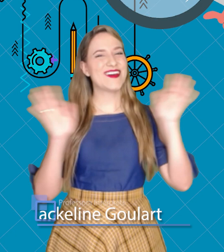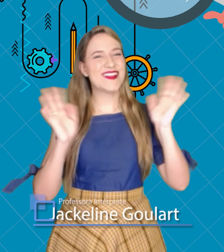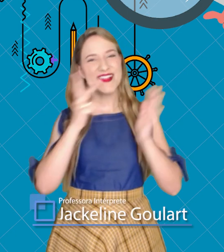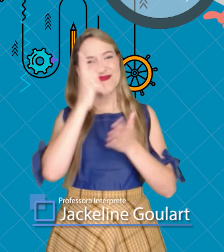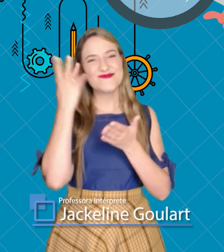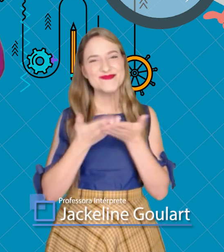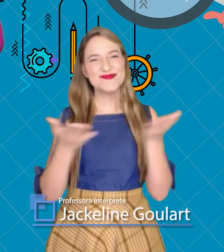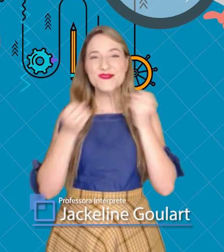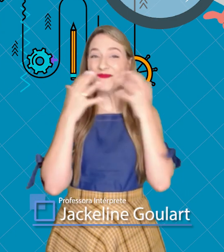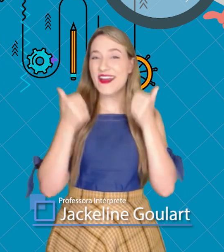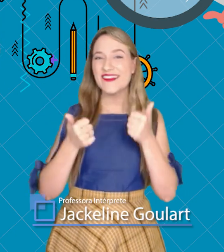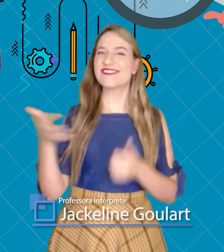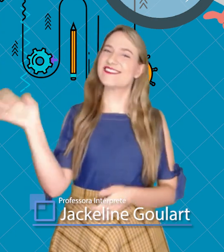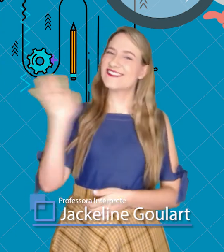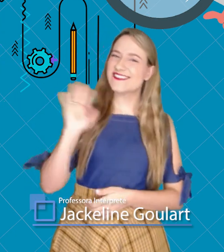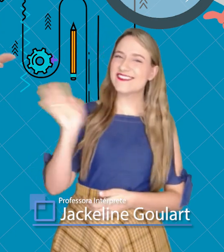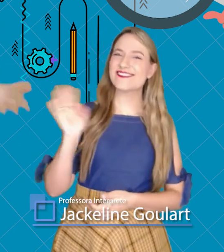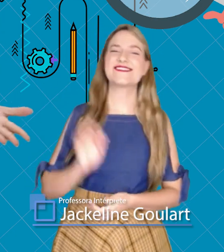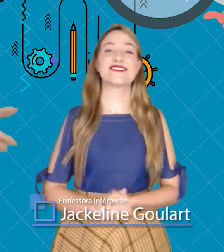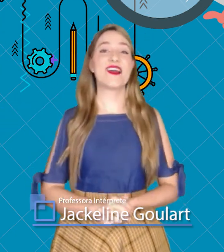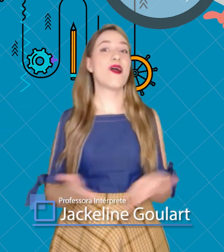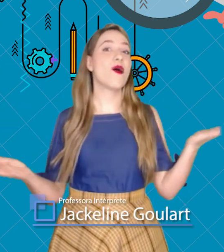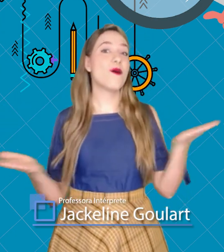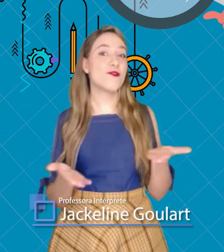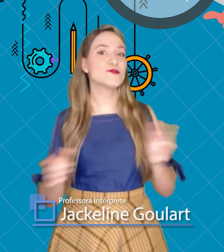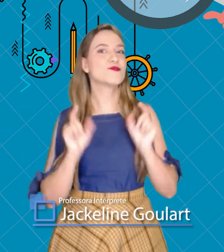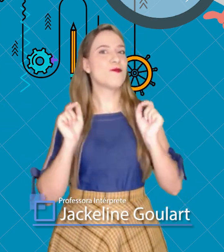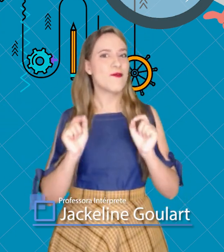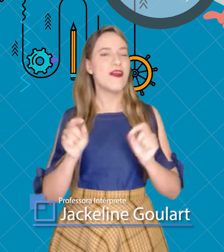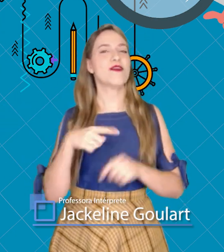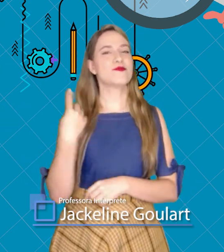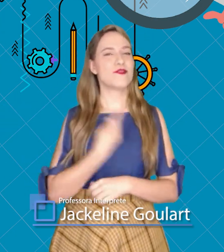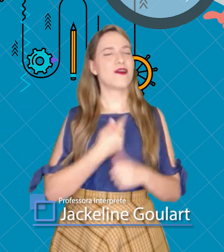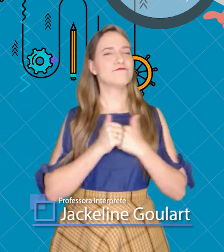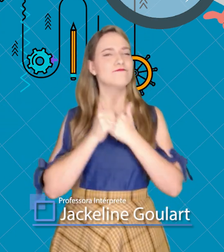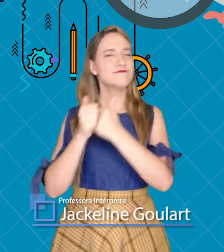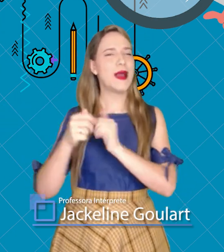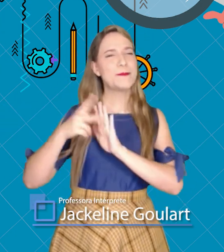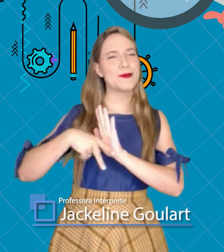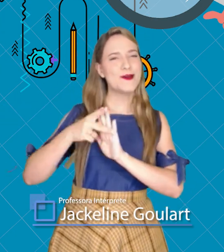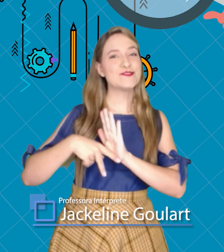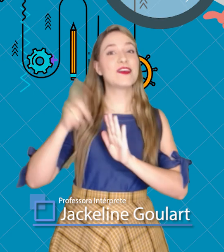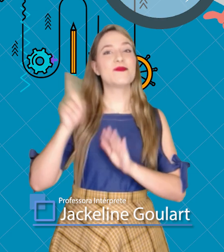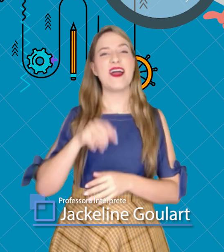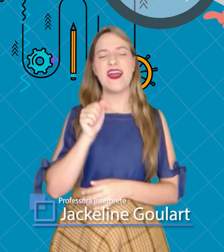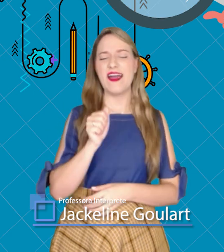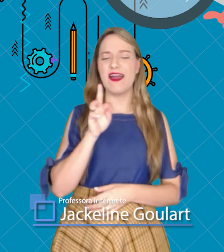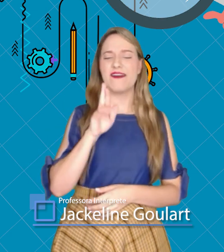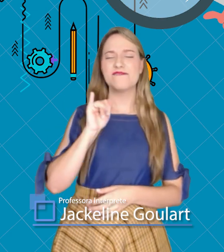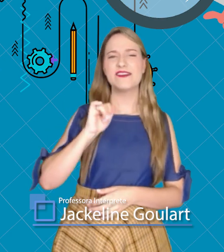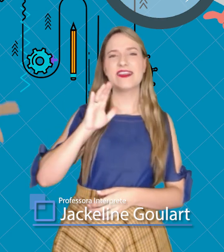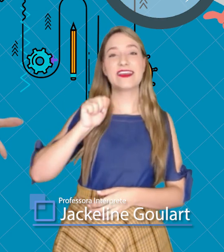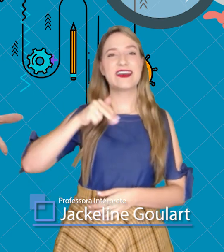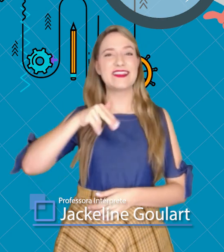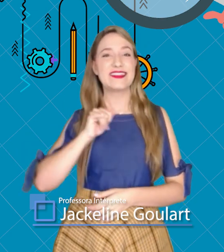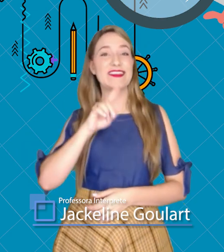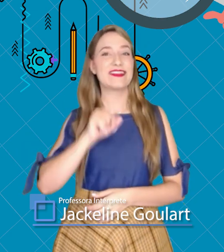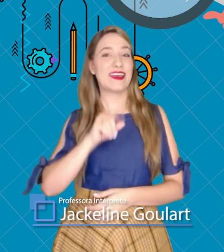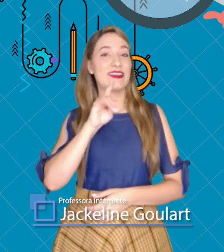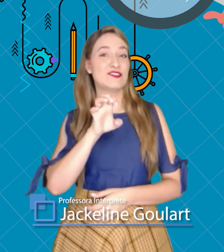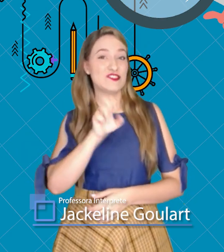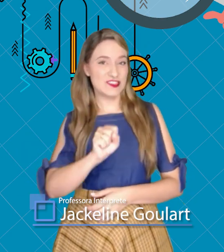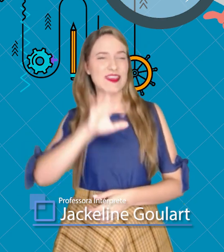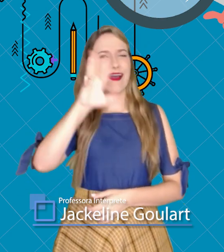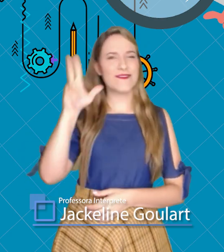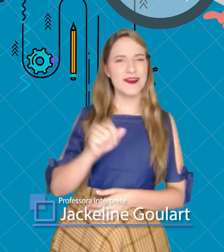Olá, pessoal, tudo bem? Oi, gente! Hoje vamos acompanhar o projeto Africanidades Brasileira